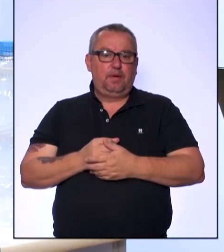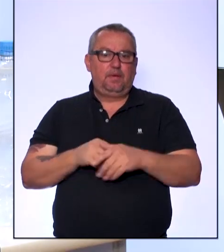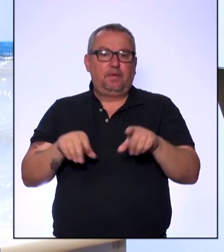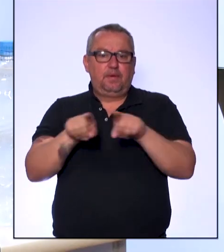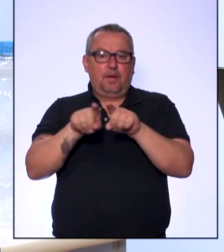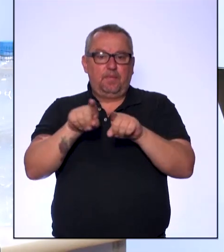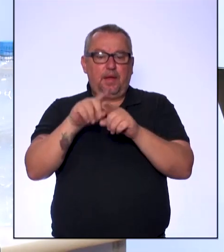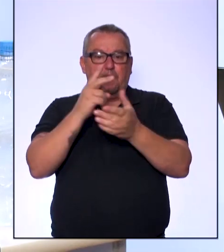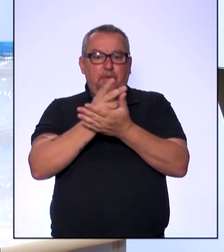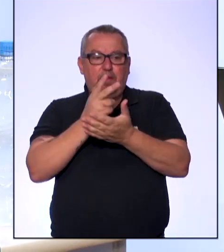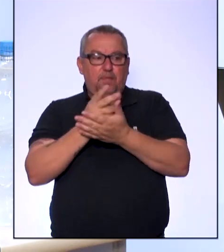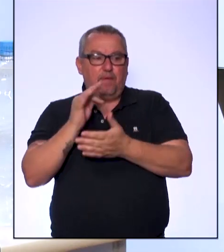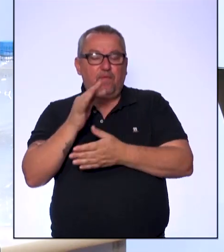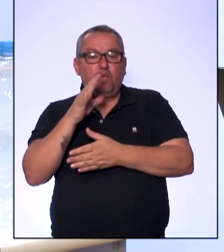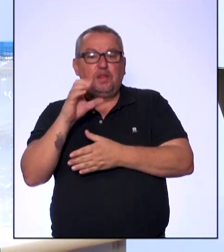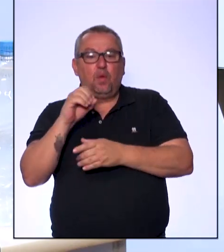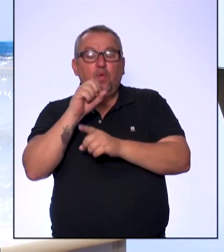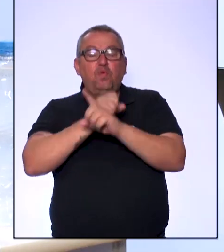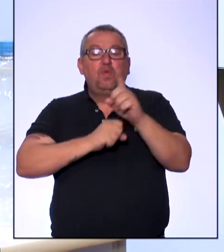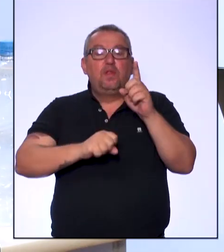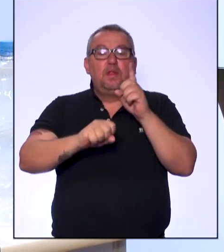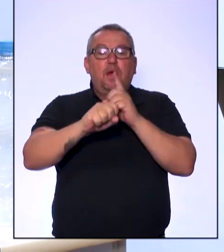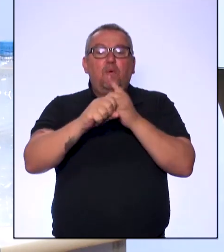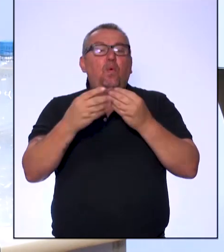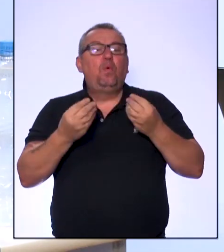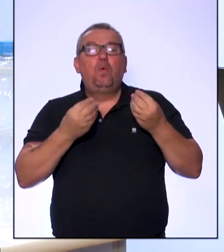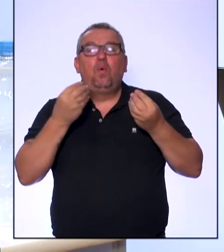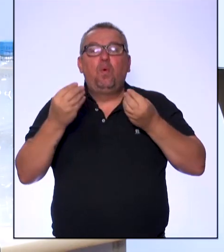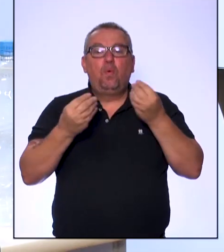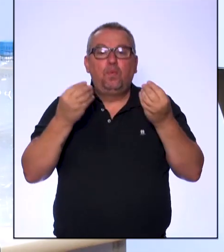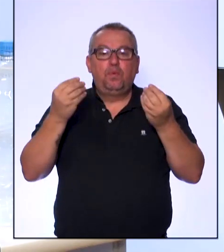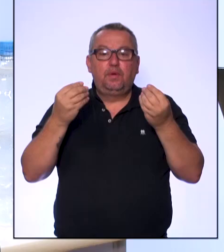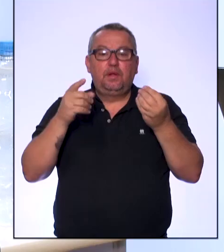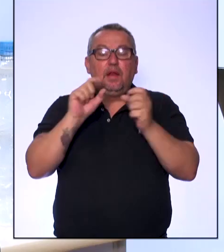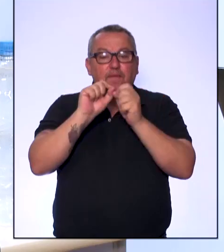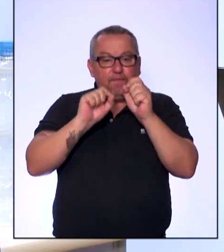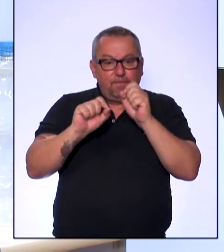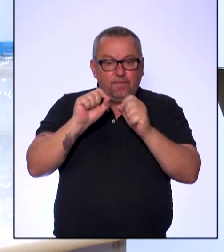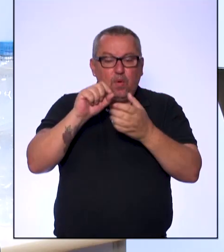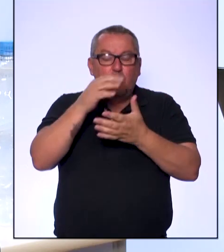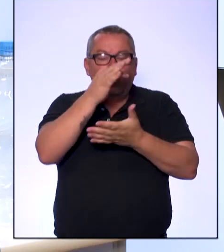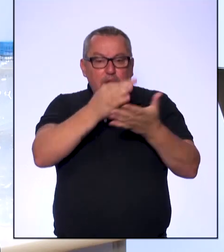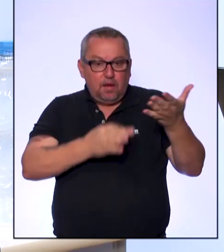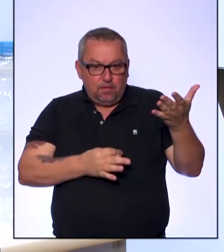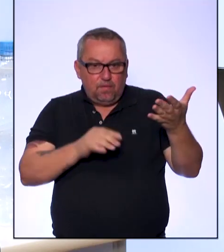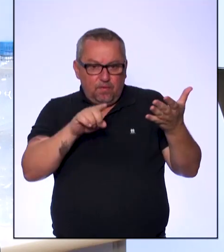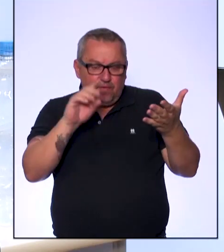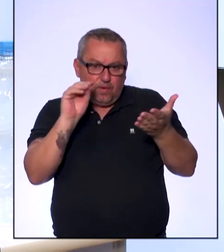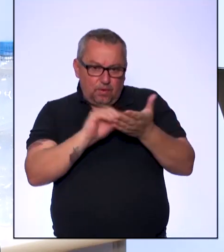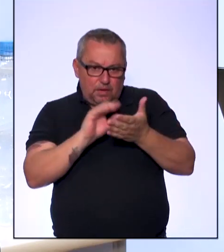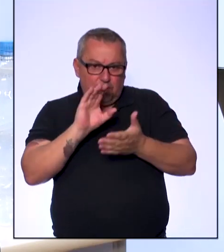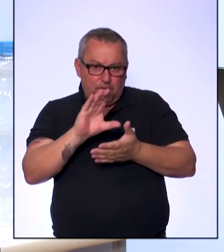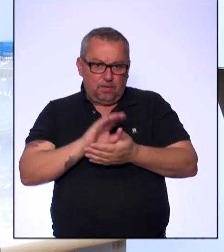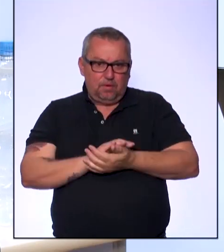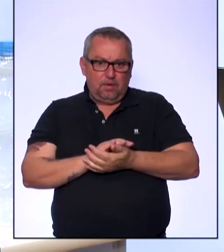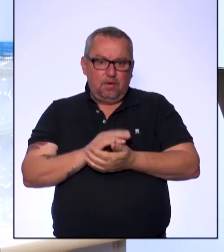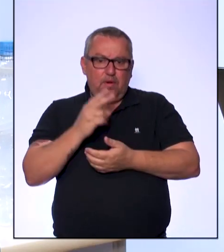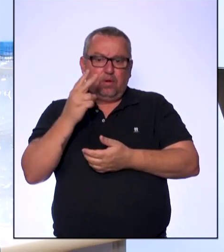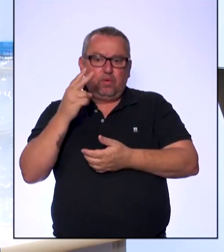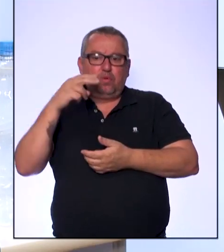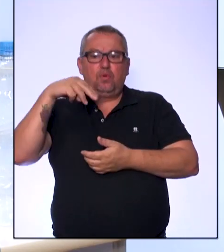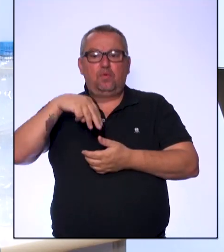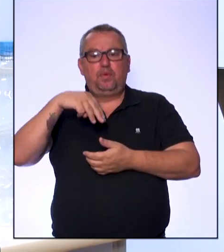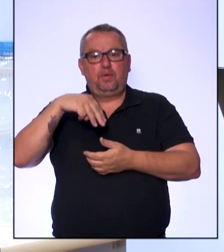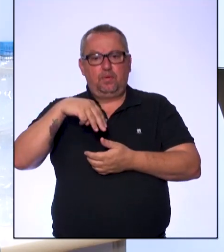a mesma função social? De que forma, realmente, que eles atuam? E vocês vão comentar isso. 2 minutinhos